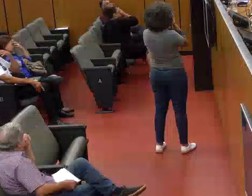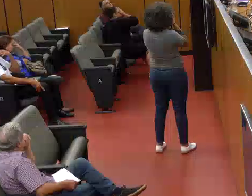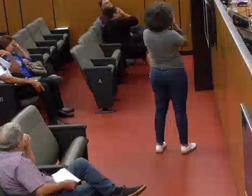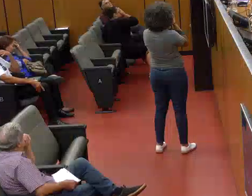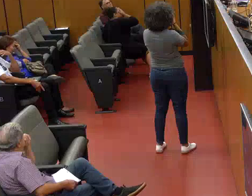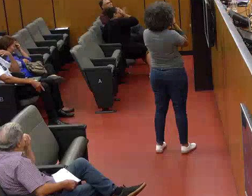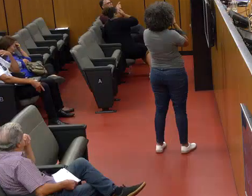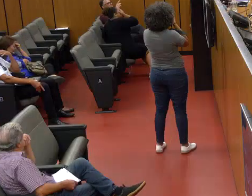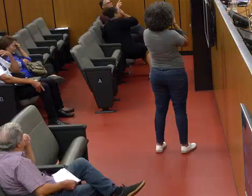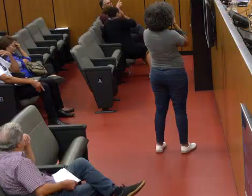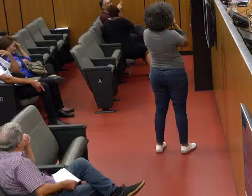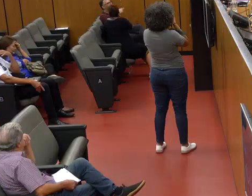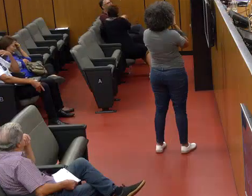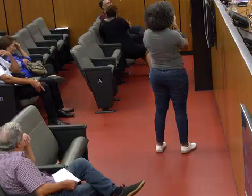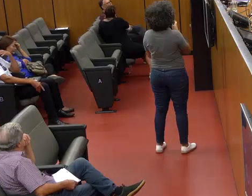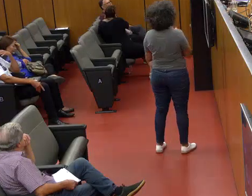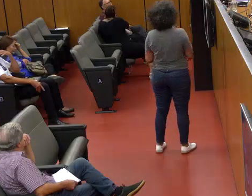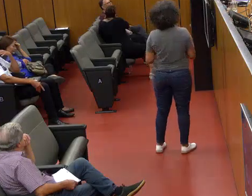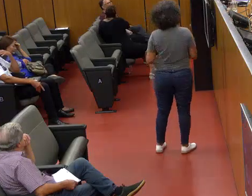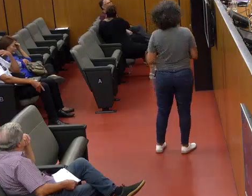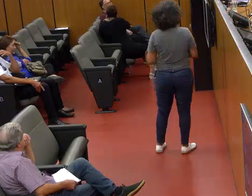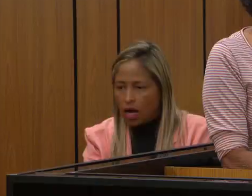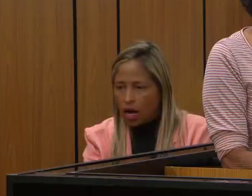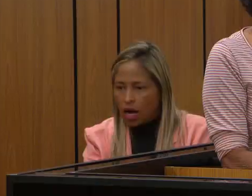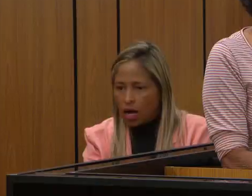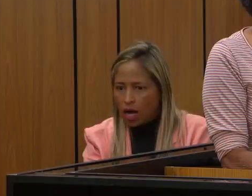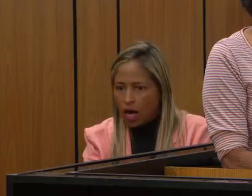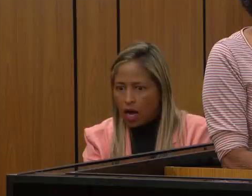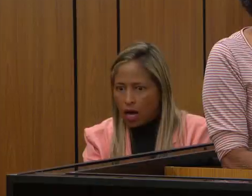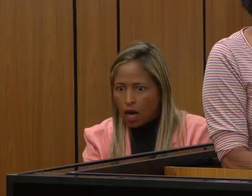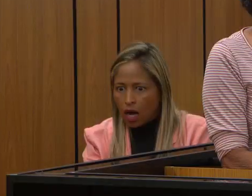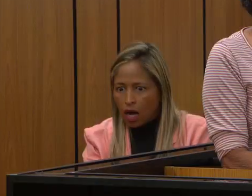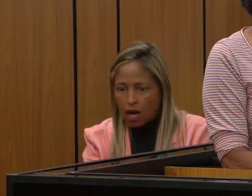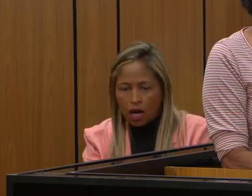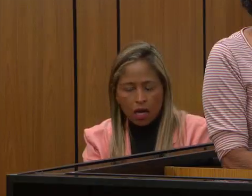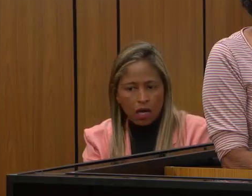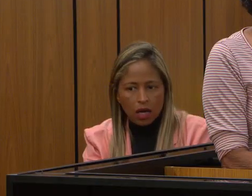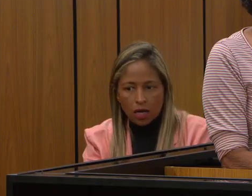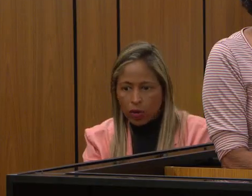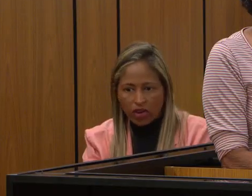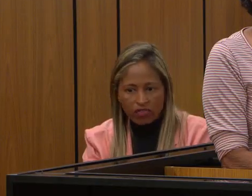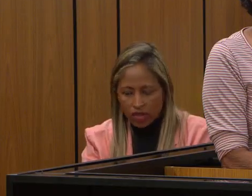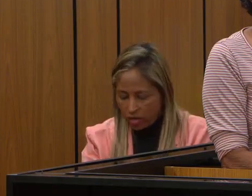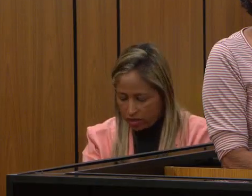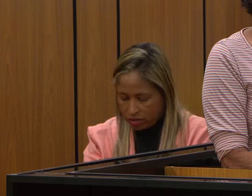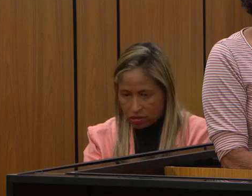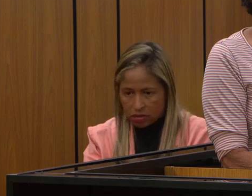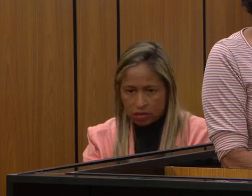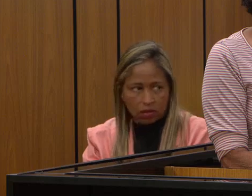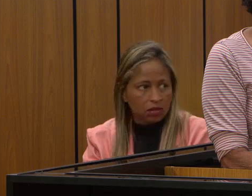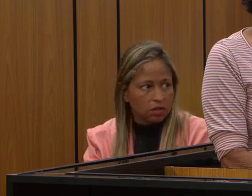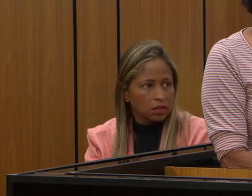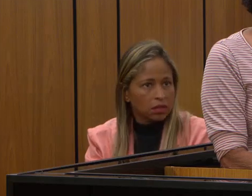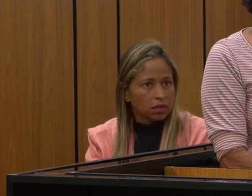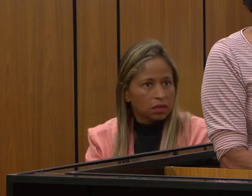meu Deus meu Deus meu Deus tá bem pessoal